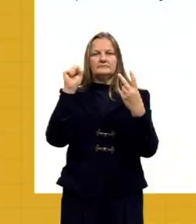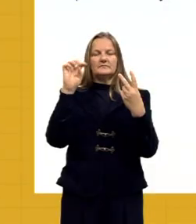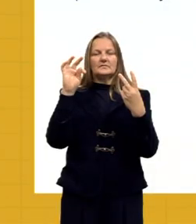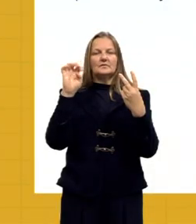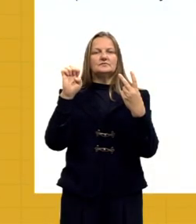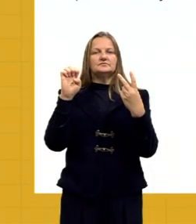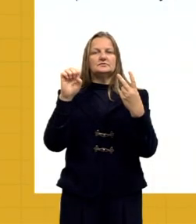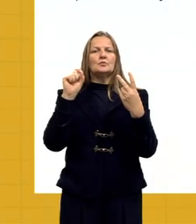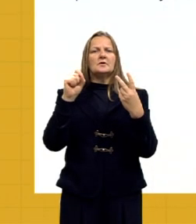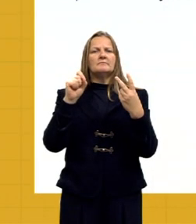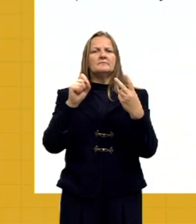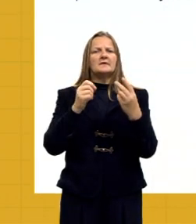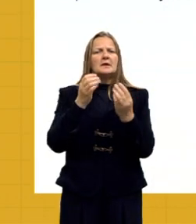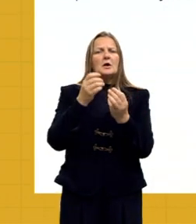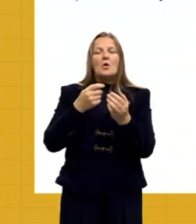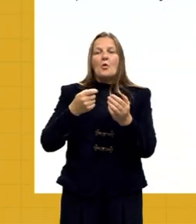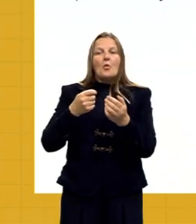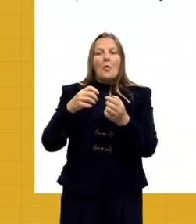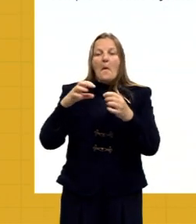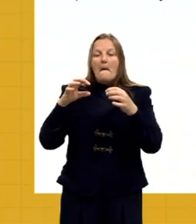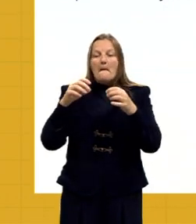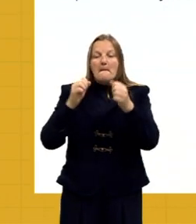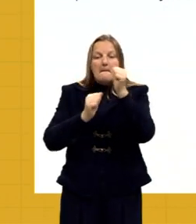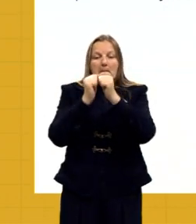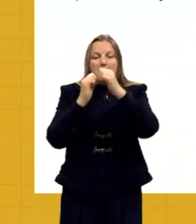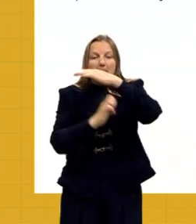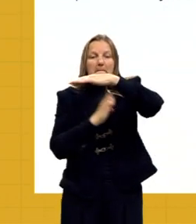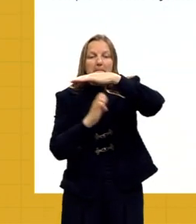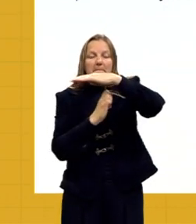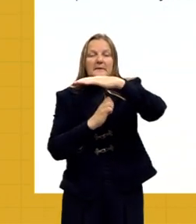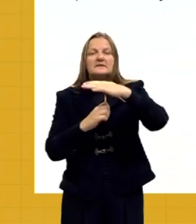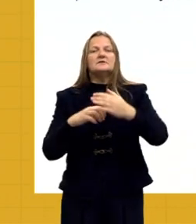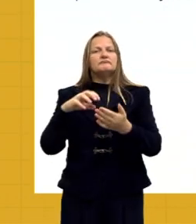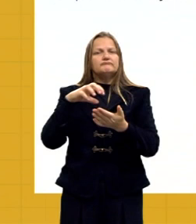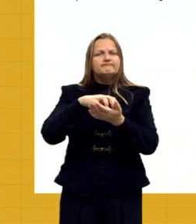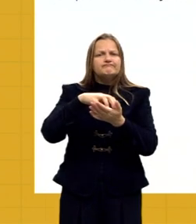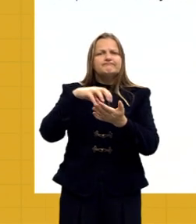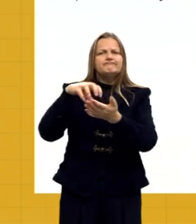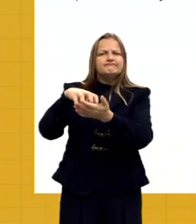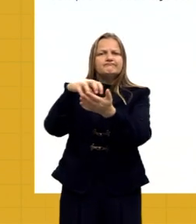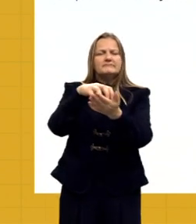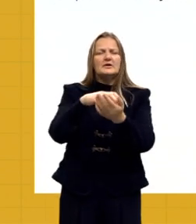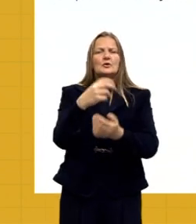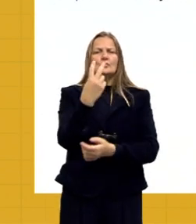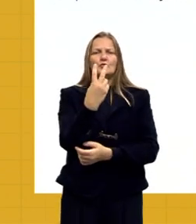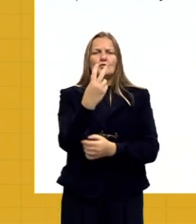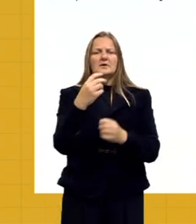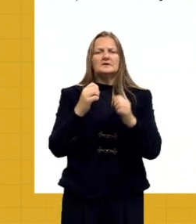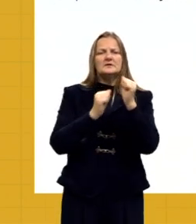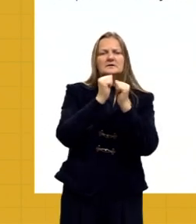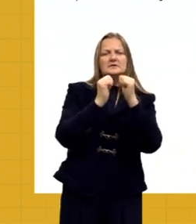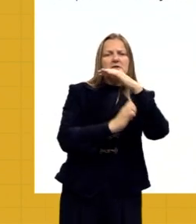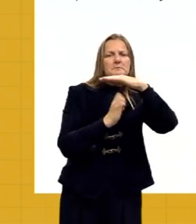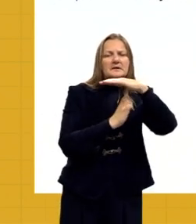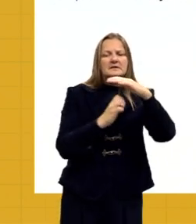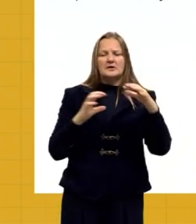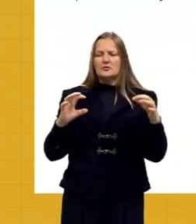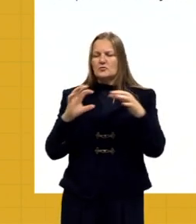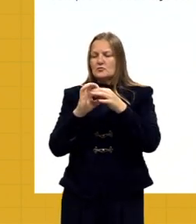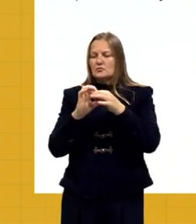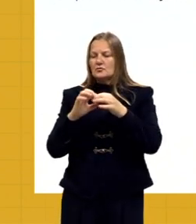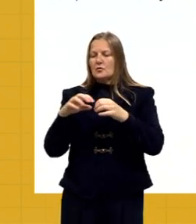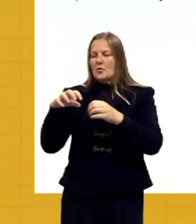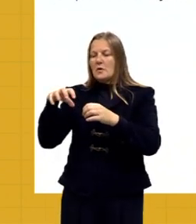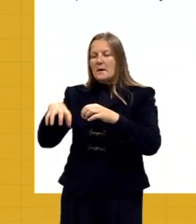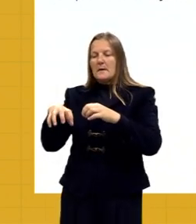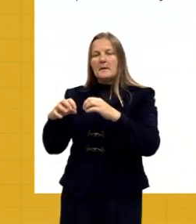detém parte do mercado e ela se unem ela se fundem nessas empresas né acabam por exemplo duas grandes empresas elas e se